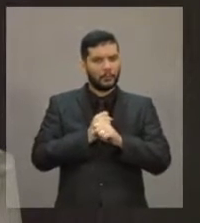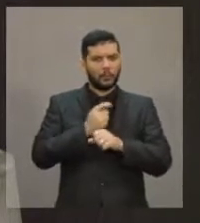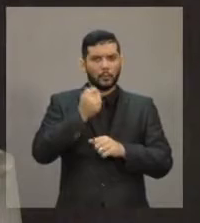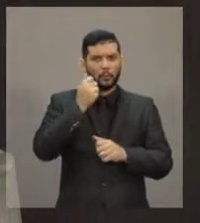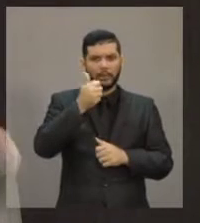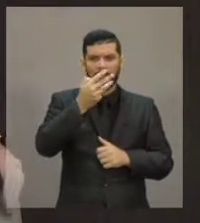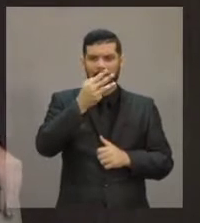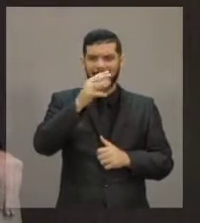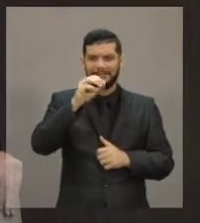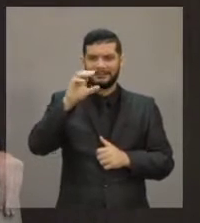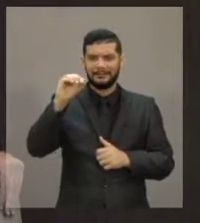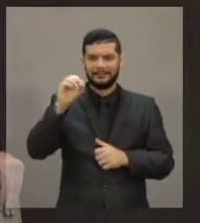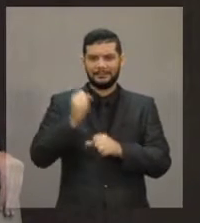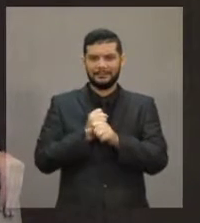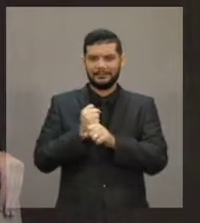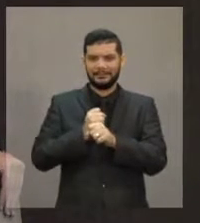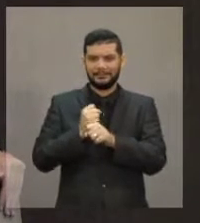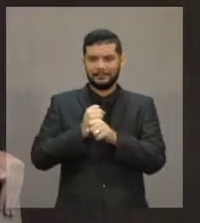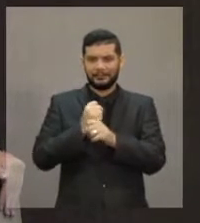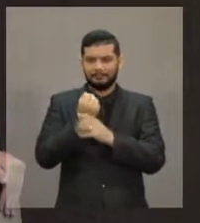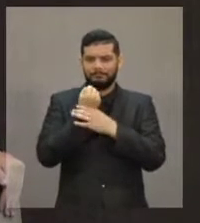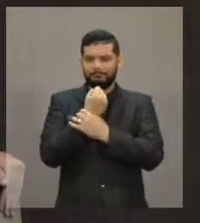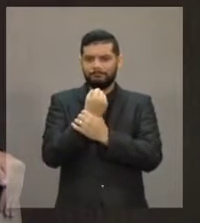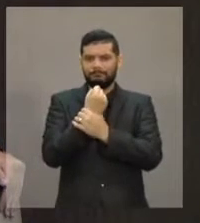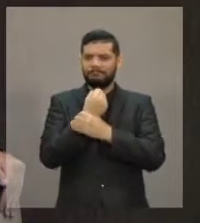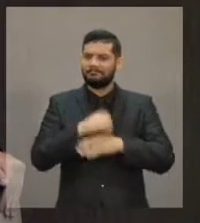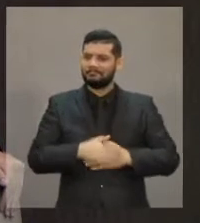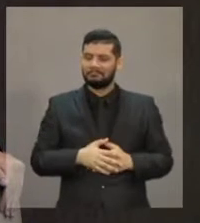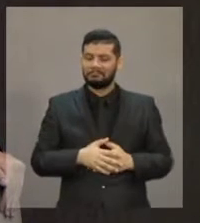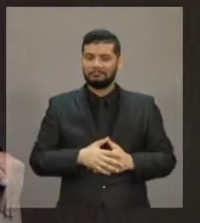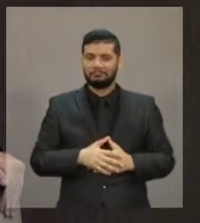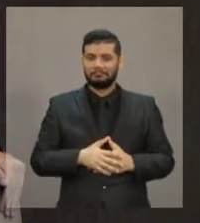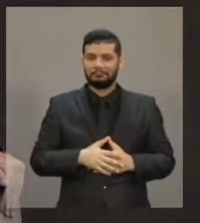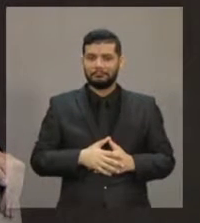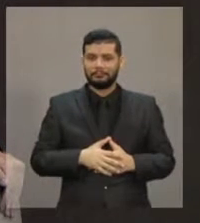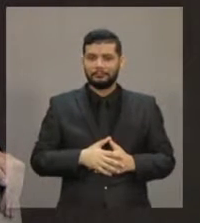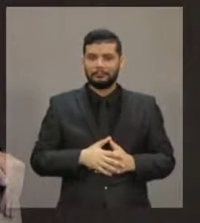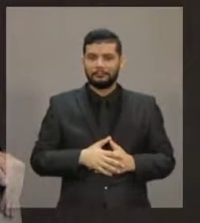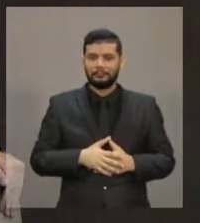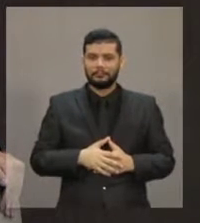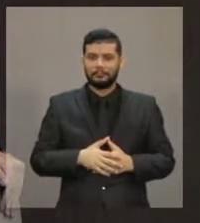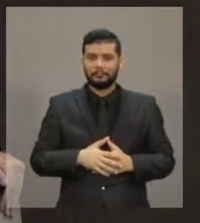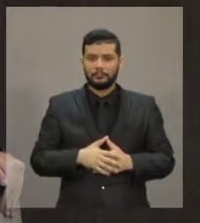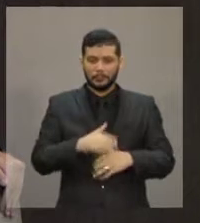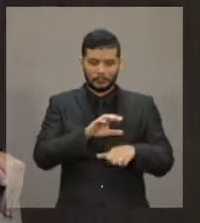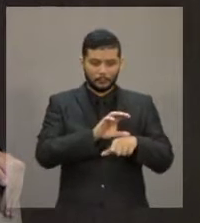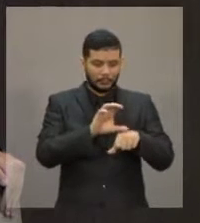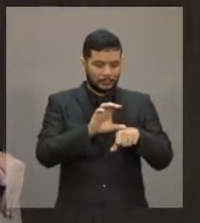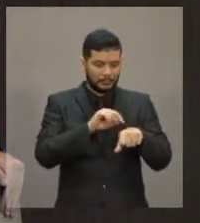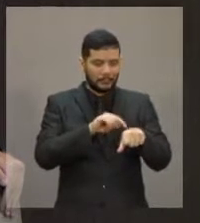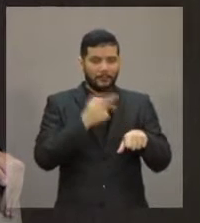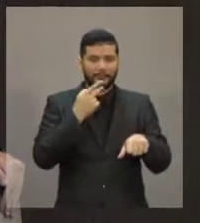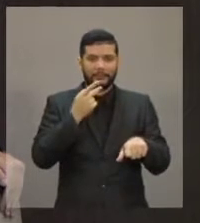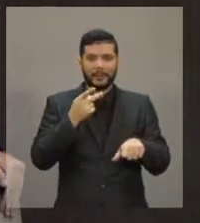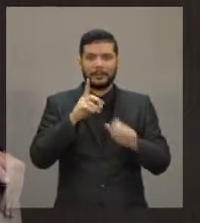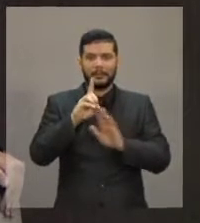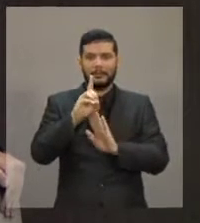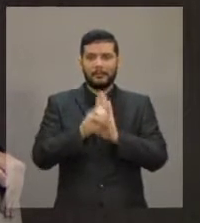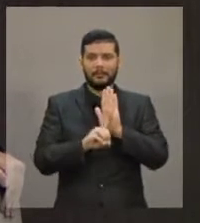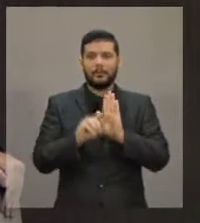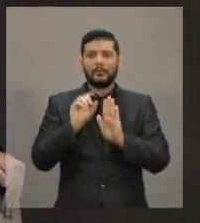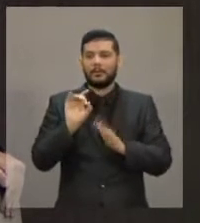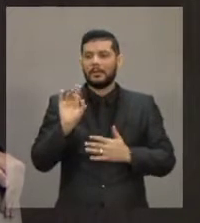que, inclusive, defender o direito daqueles que, por seus